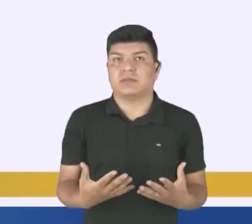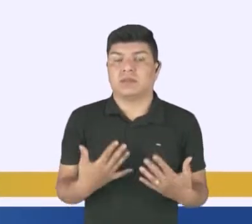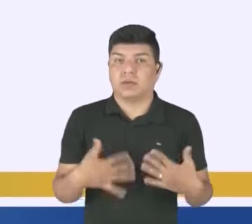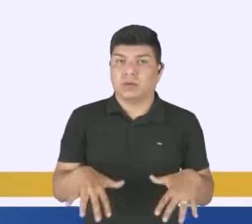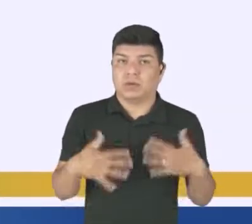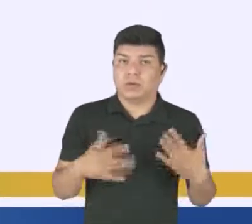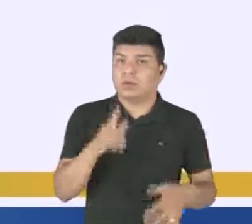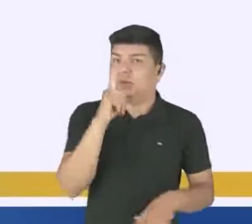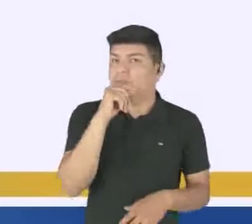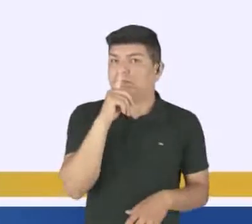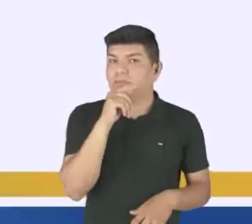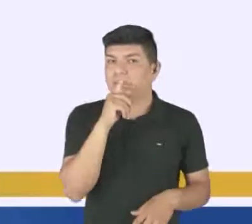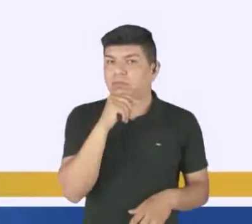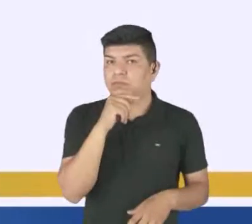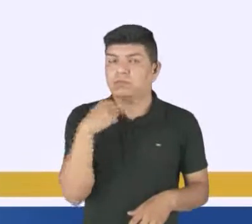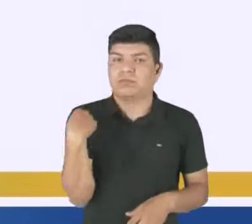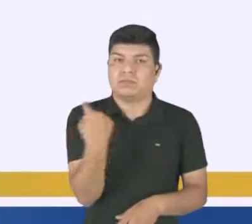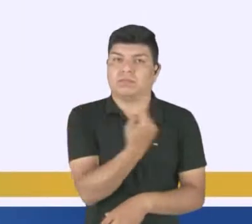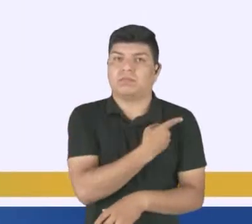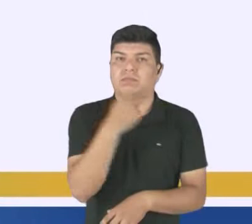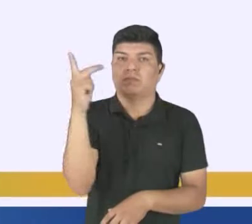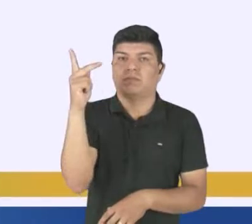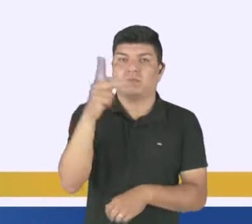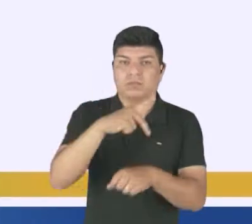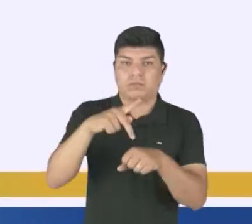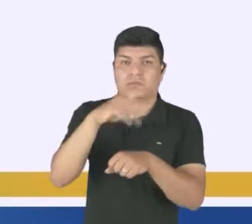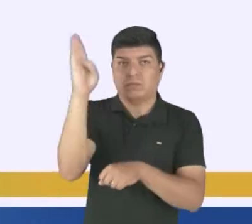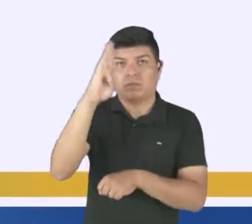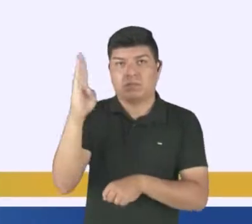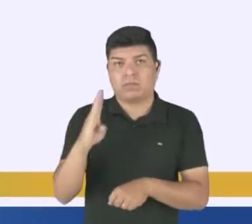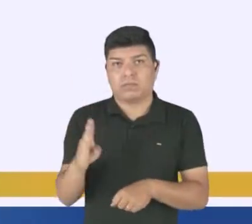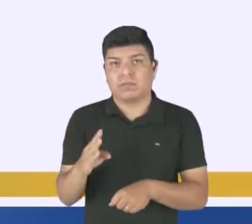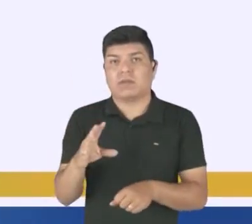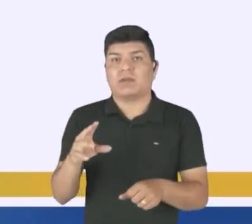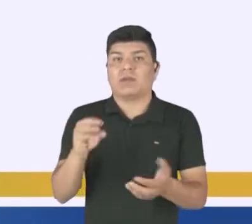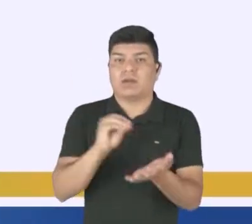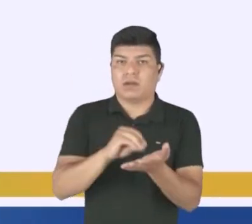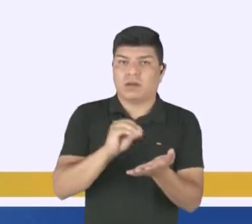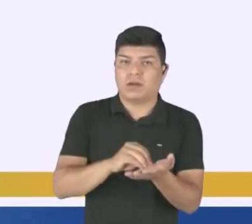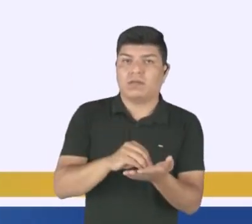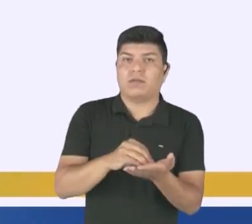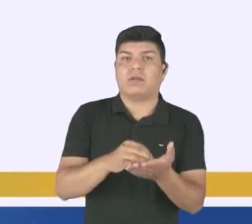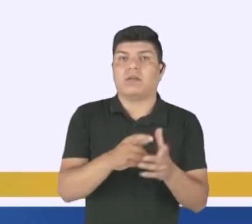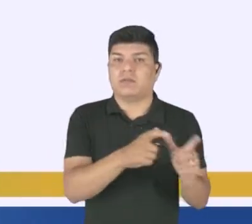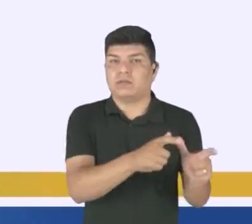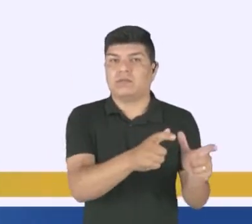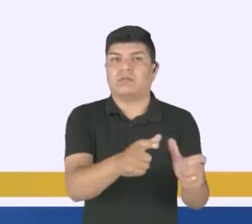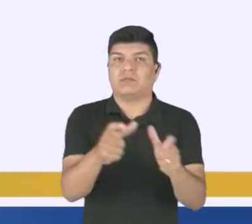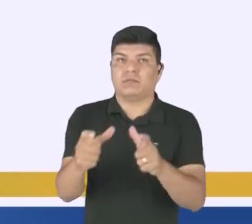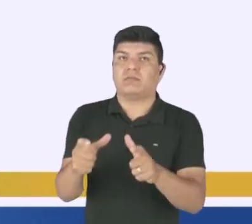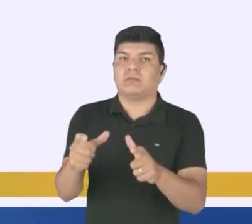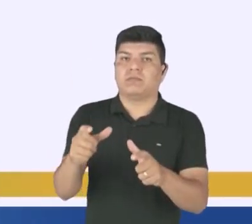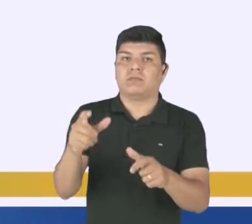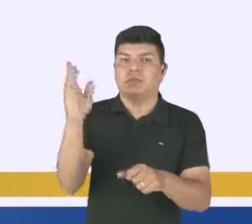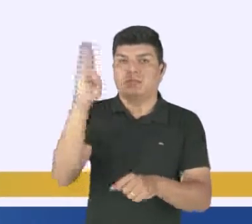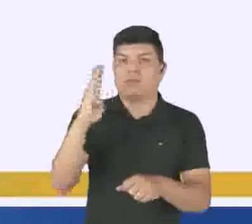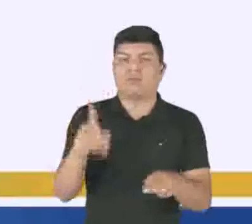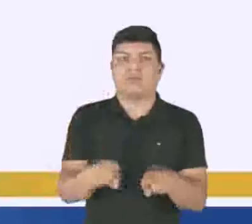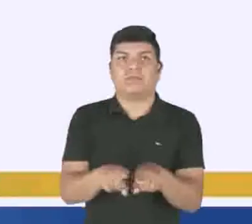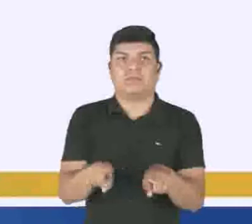abundância de água no nosso país, como também a escassez em determinadas partes do nosso